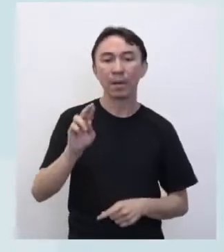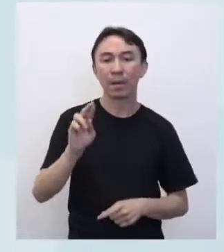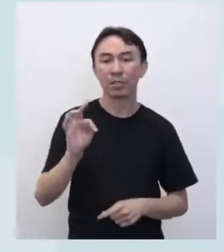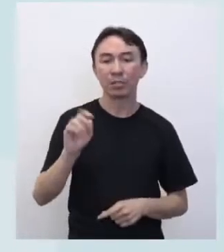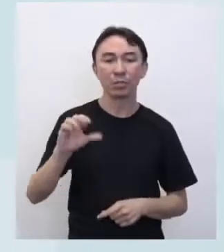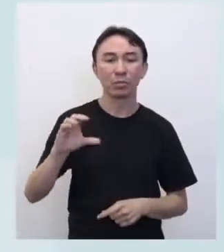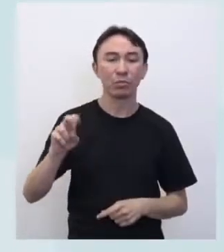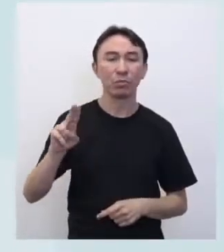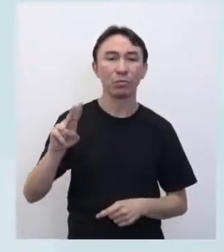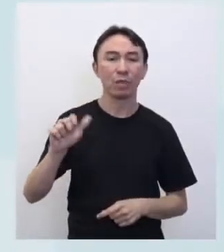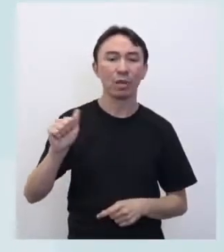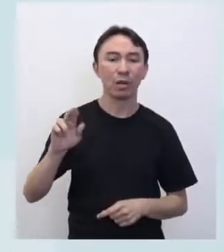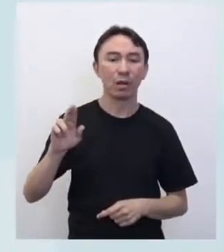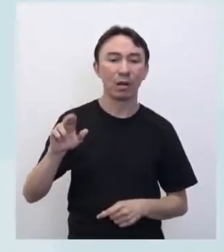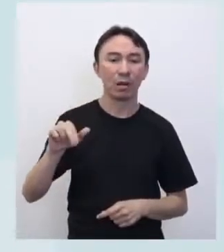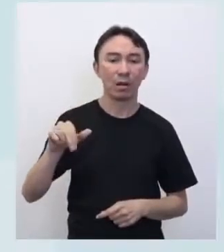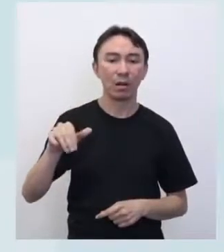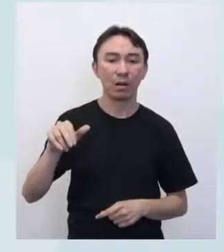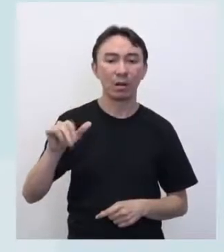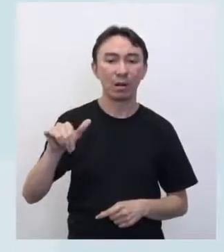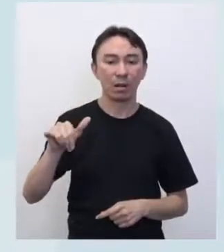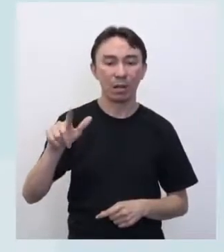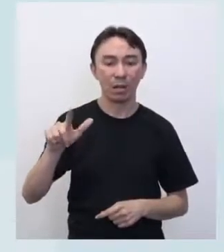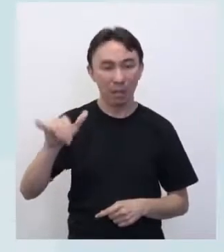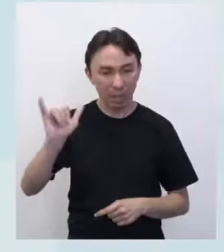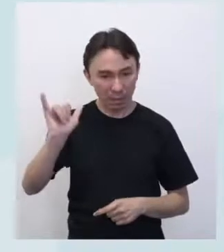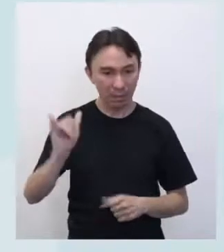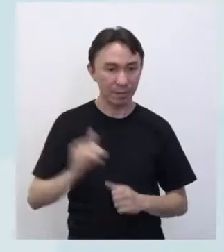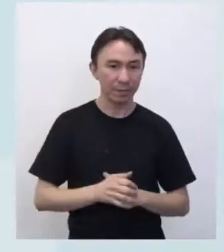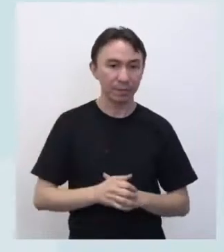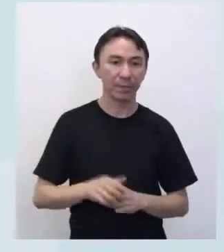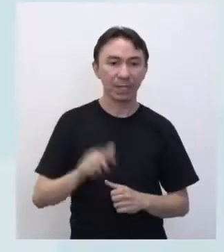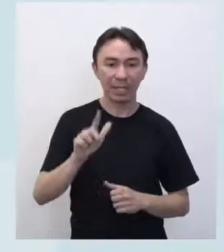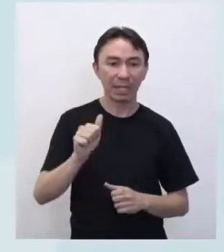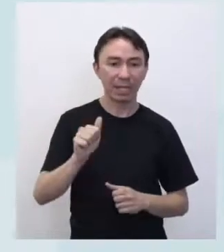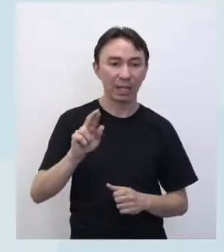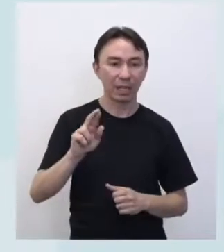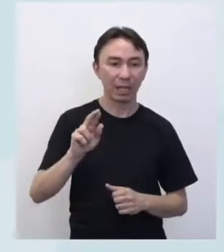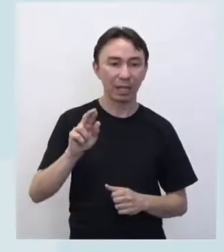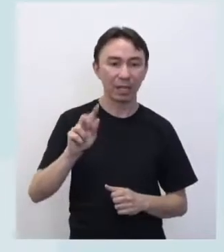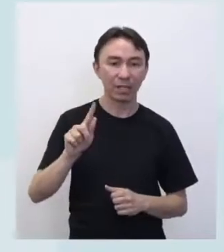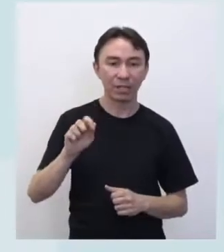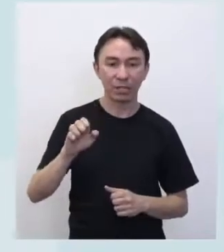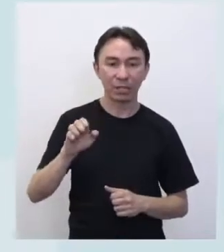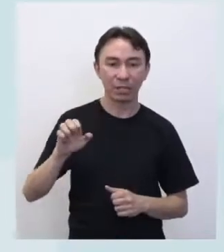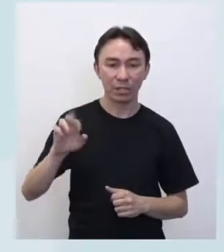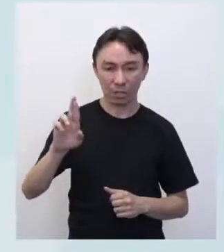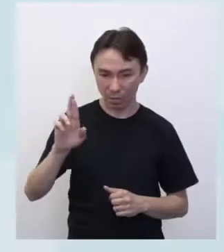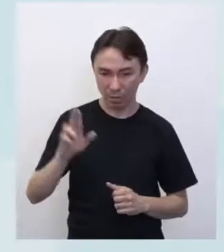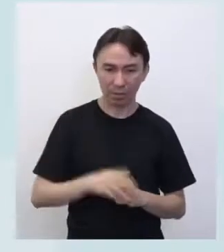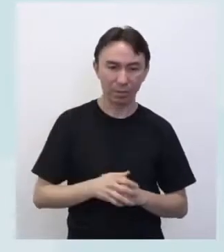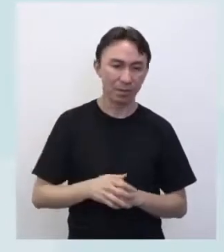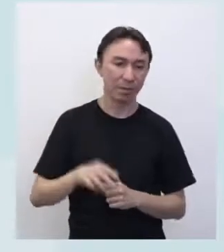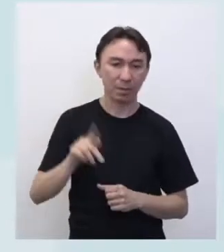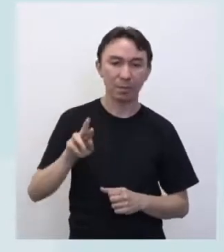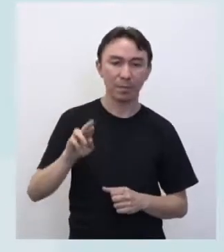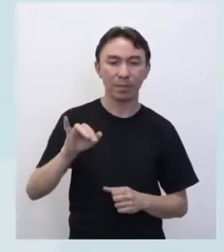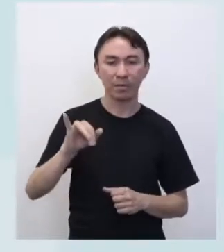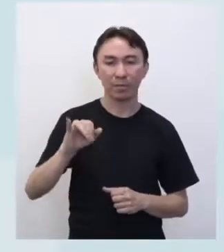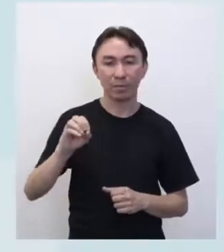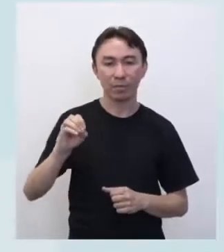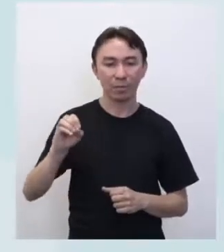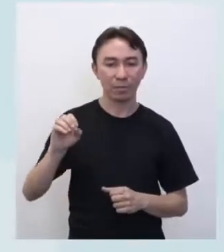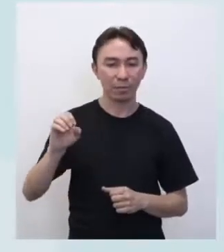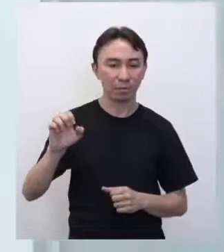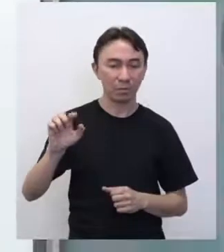Larger. Larger, maior, né? Maior, very good. And previously. Previamente. Perfeito. Então a